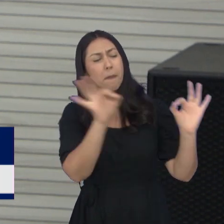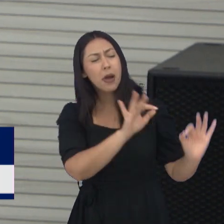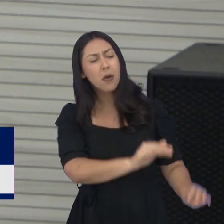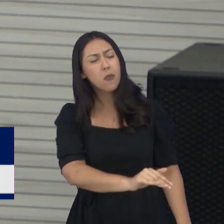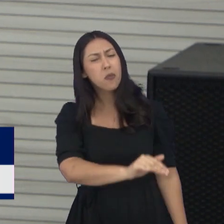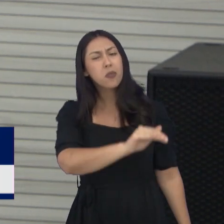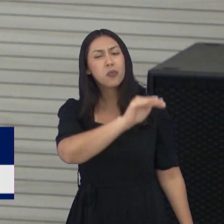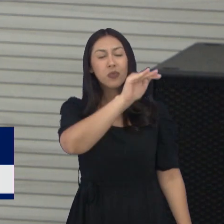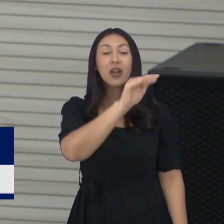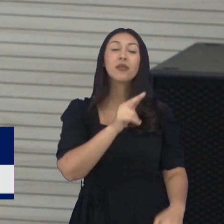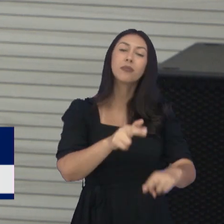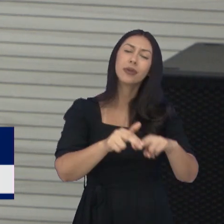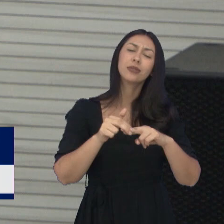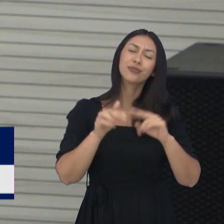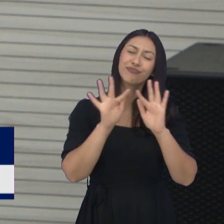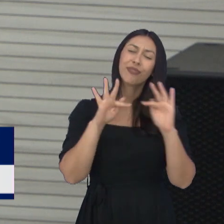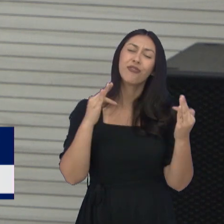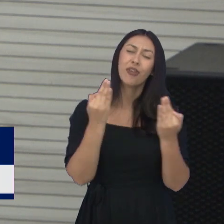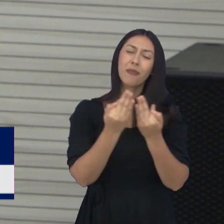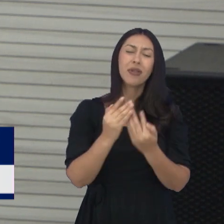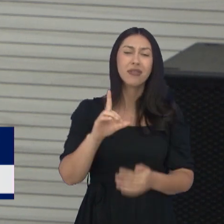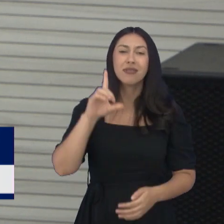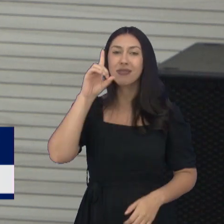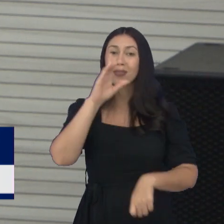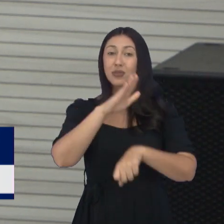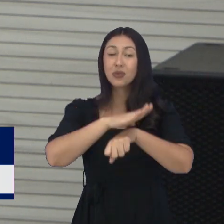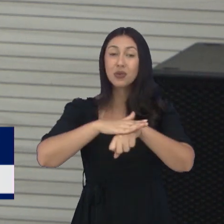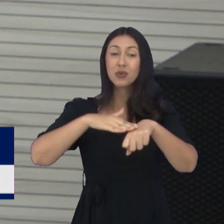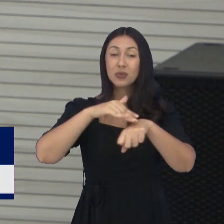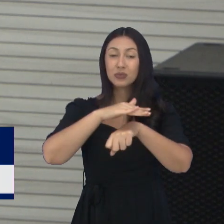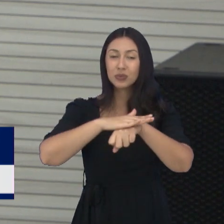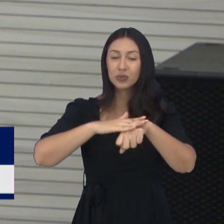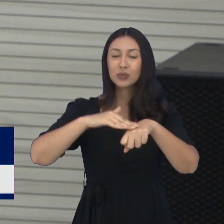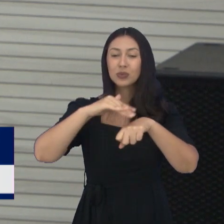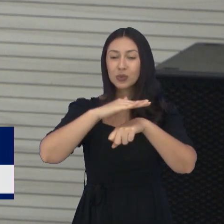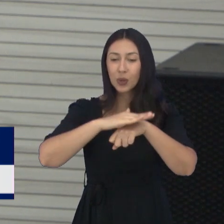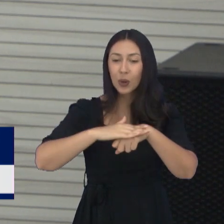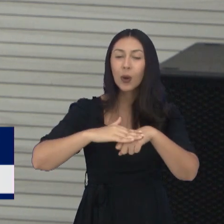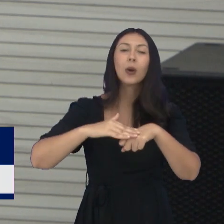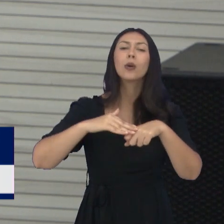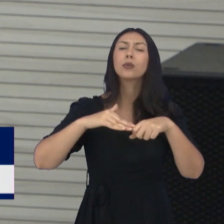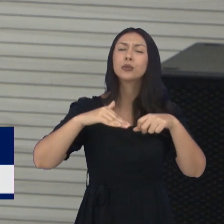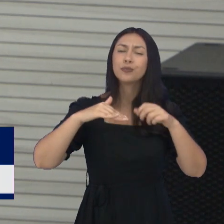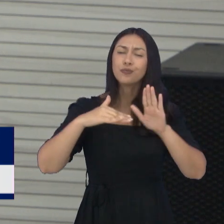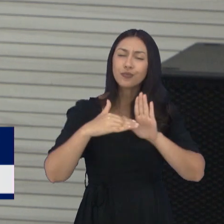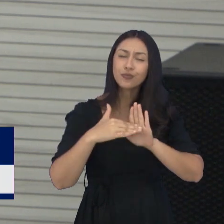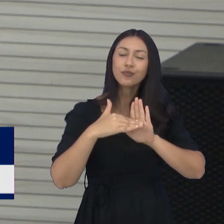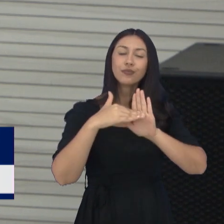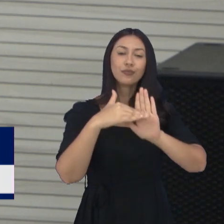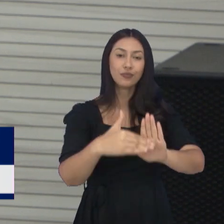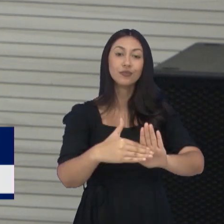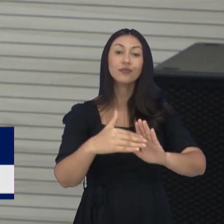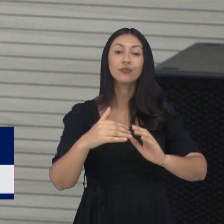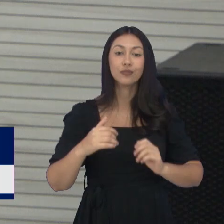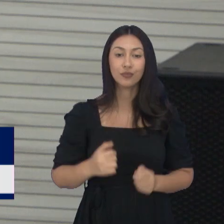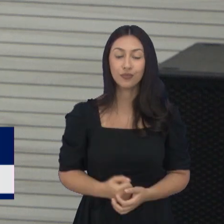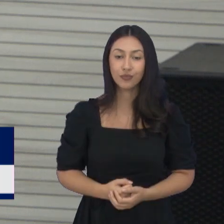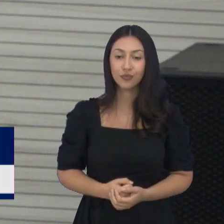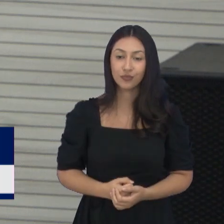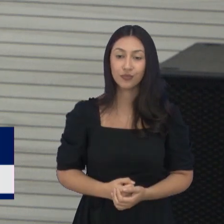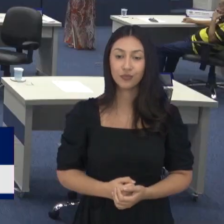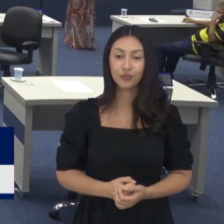Carmen, família, Deus console todos vocês, né, Deus dê conforto ao coração de todos vocês.